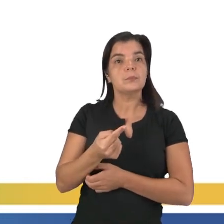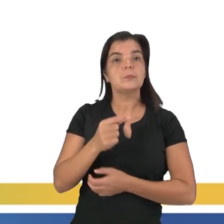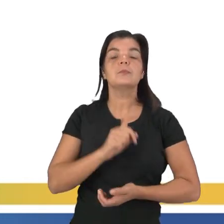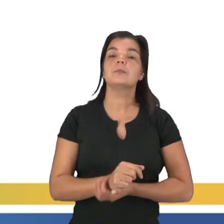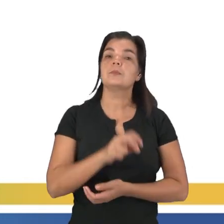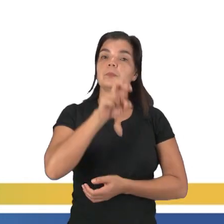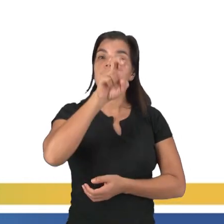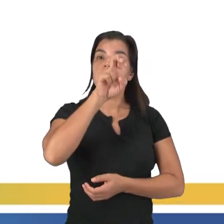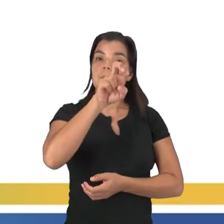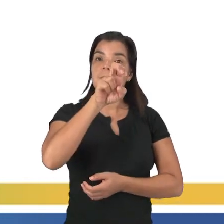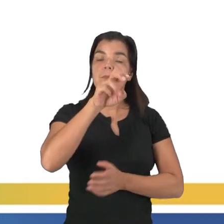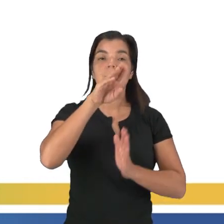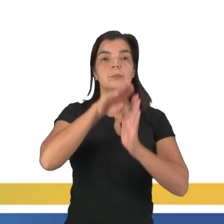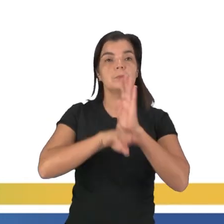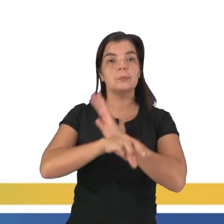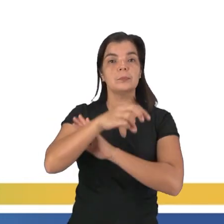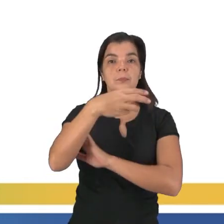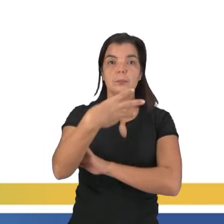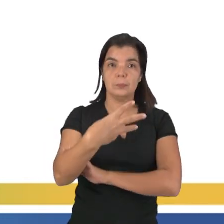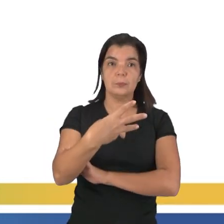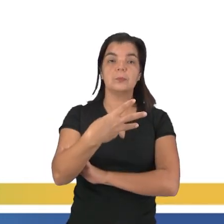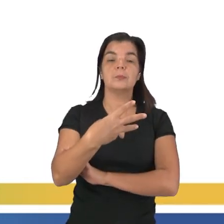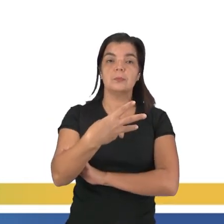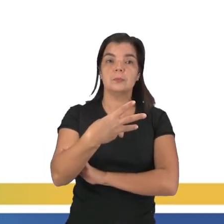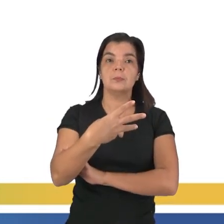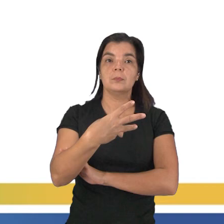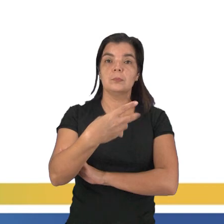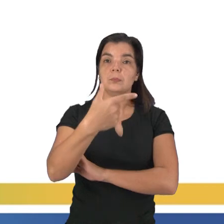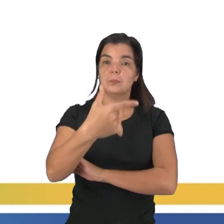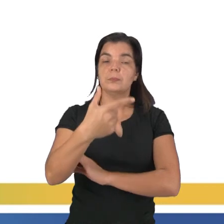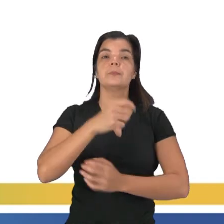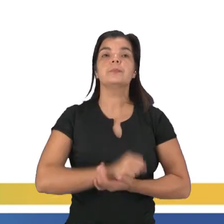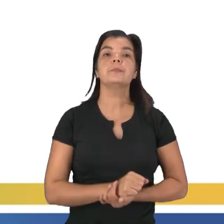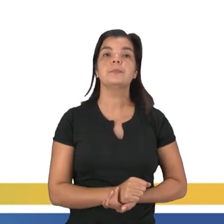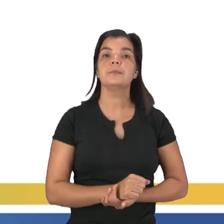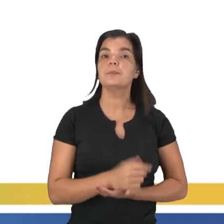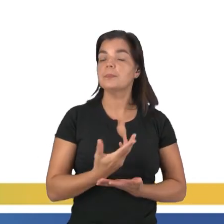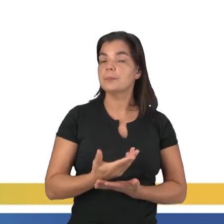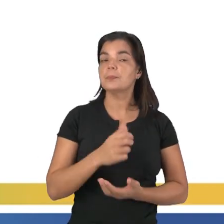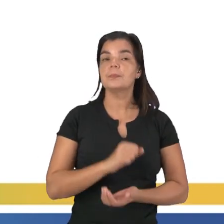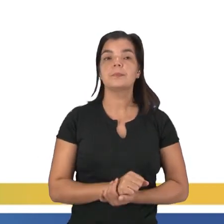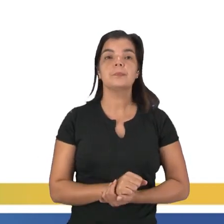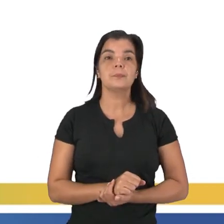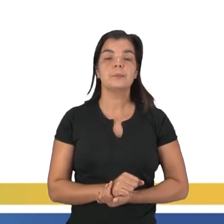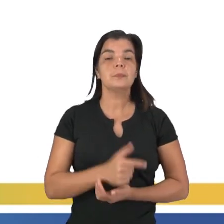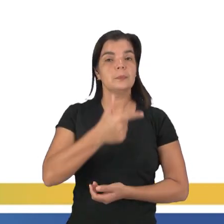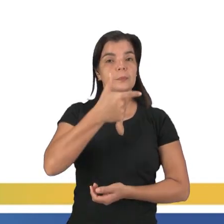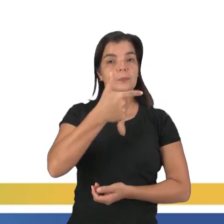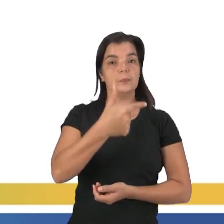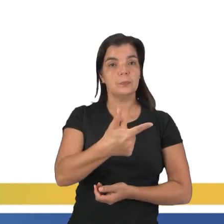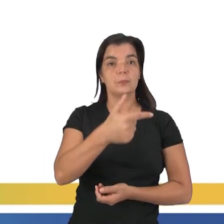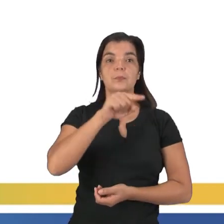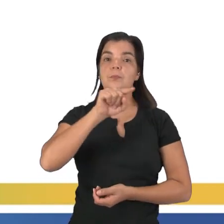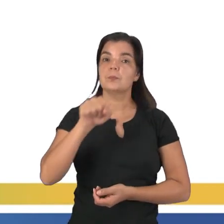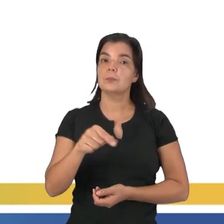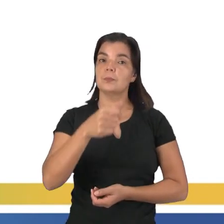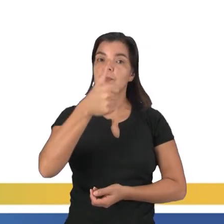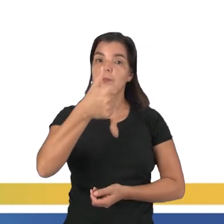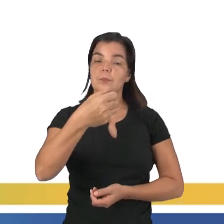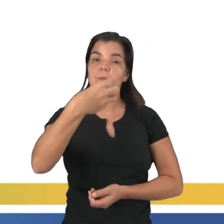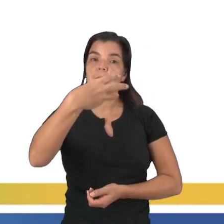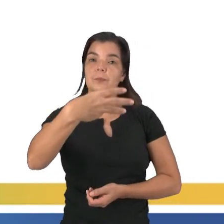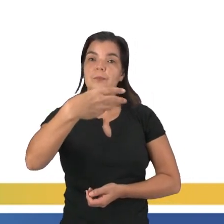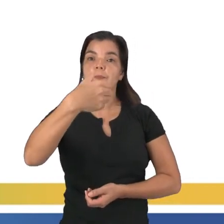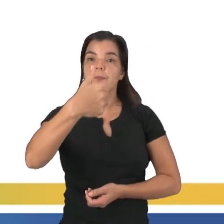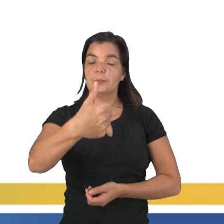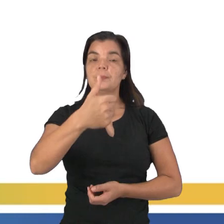Repetimos a vírgula e a parte inteira, nós vamos ter como resultado o número 2. 5 menos 3 é igual a 2. Então, esse é o nosso